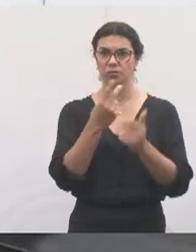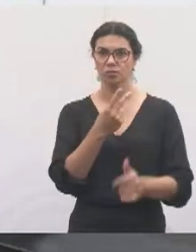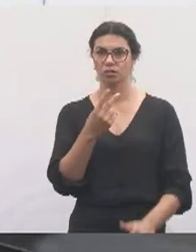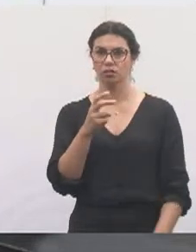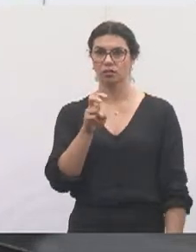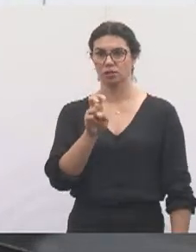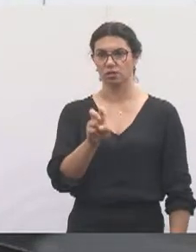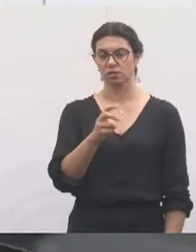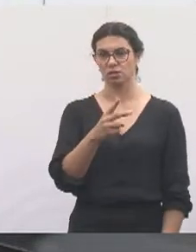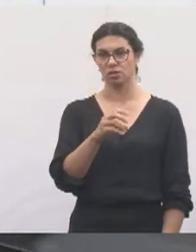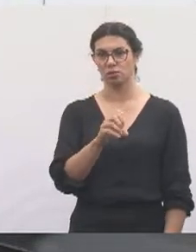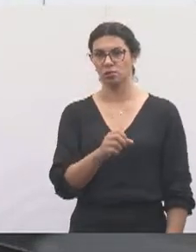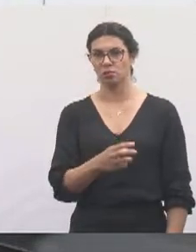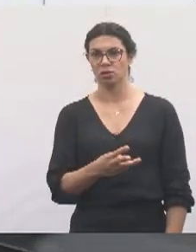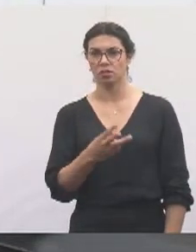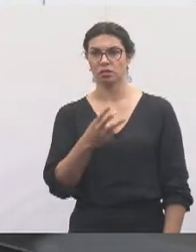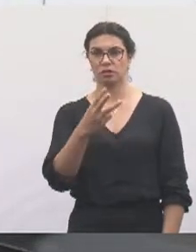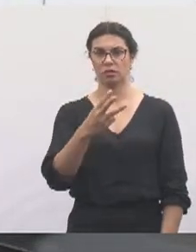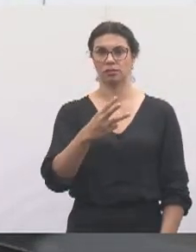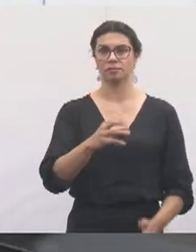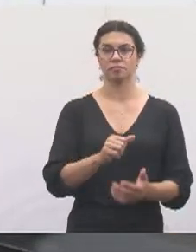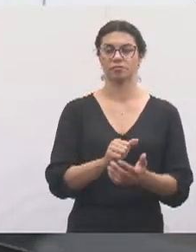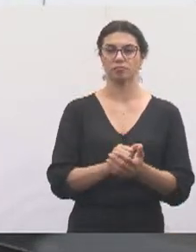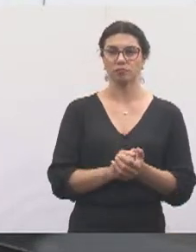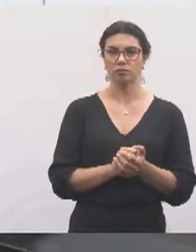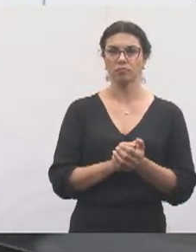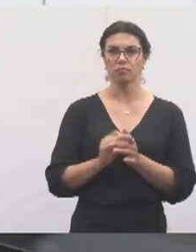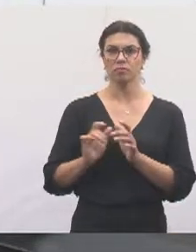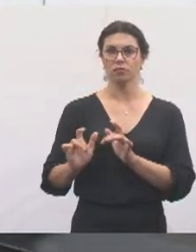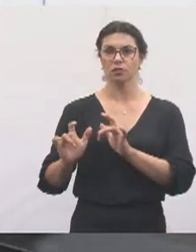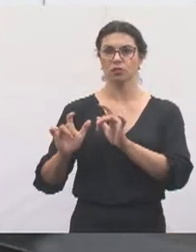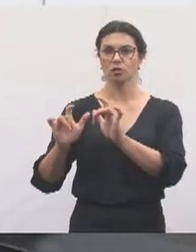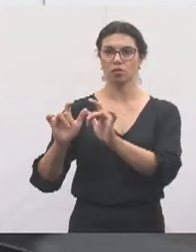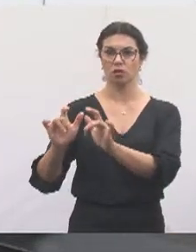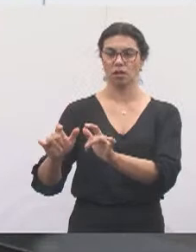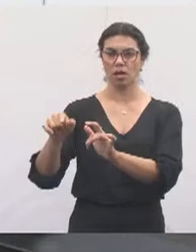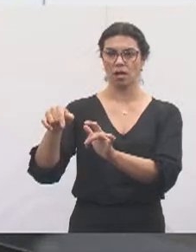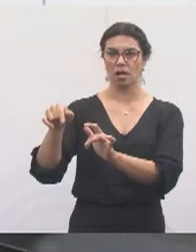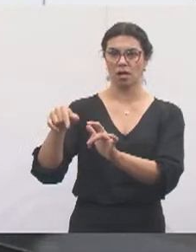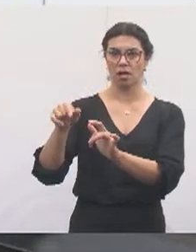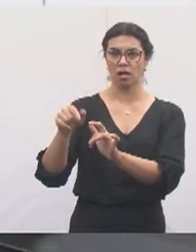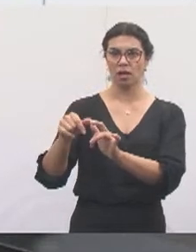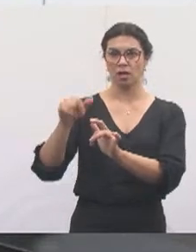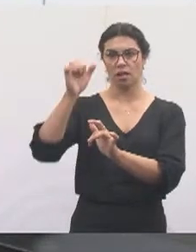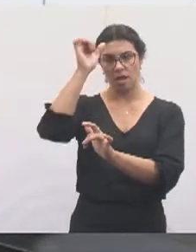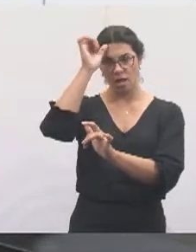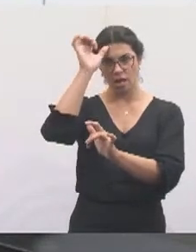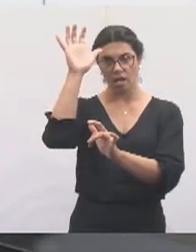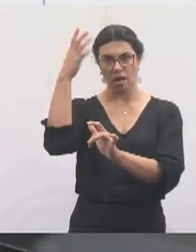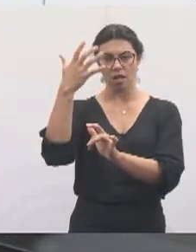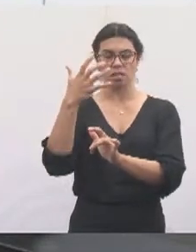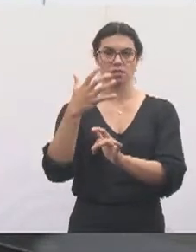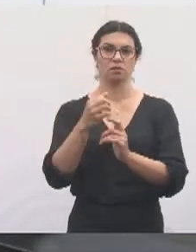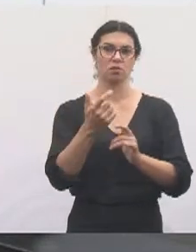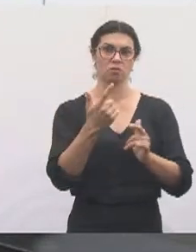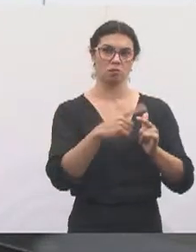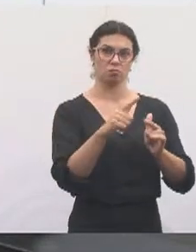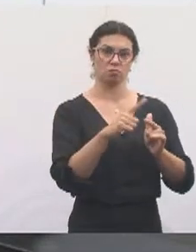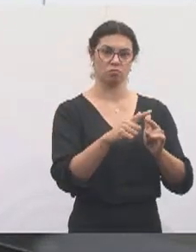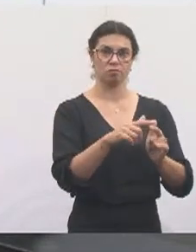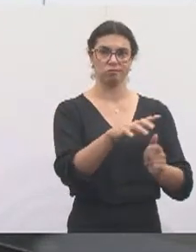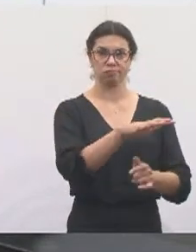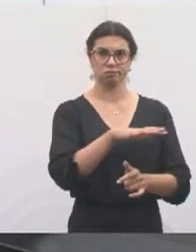22523 vem informar que esse departamento executou a a contenção da erosão na margem do rio Paraíba do